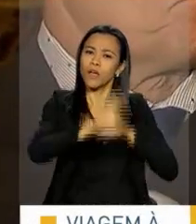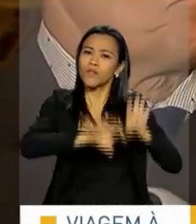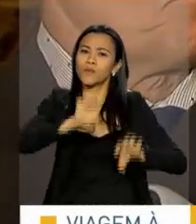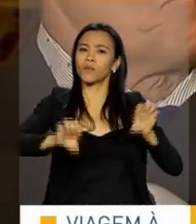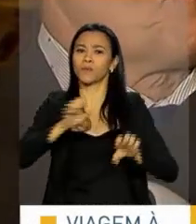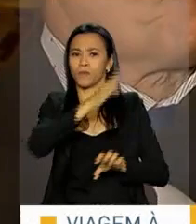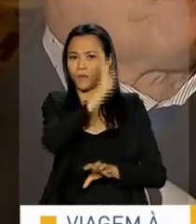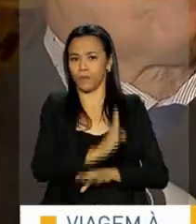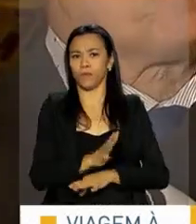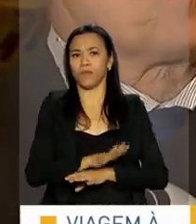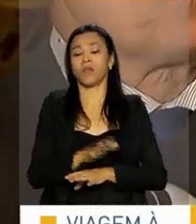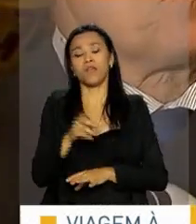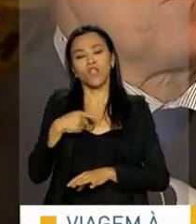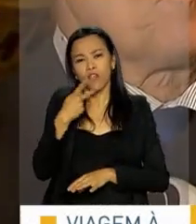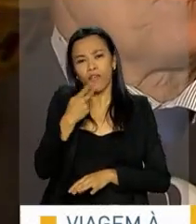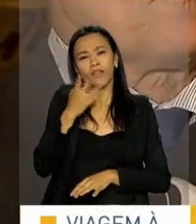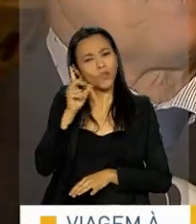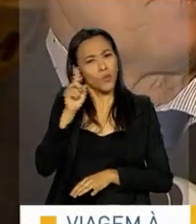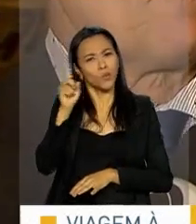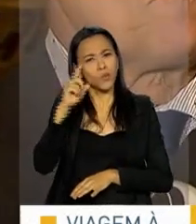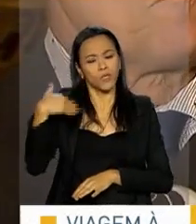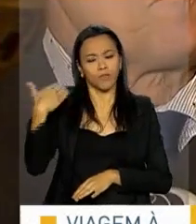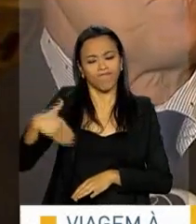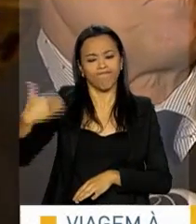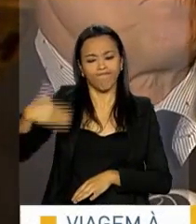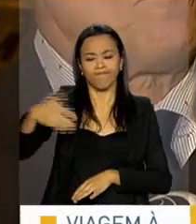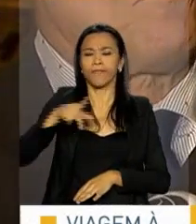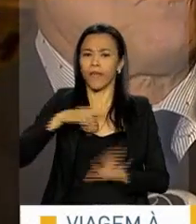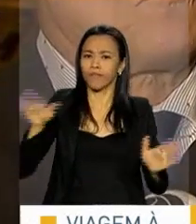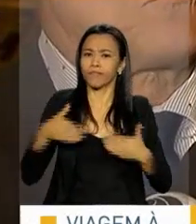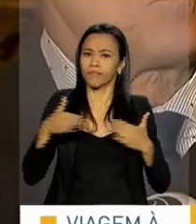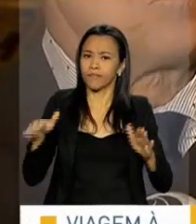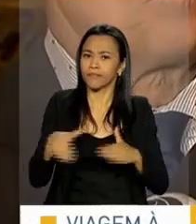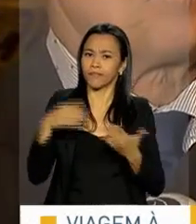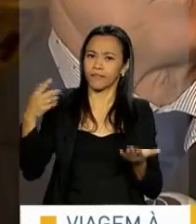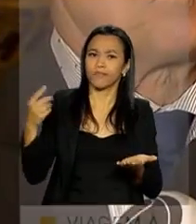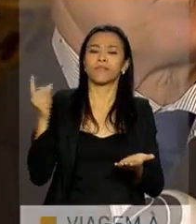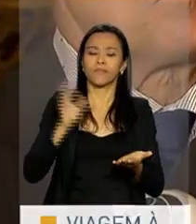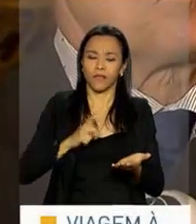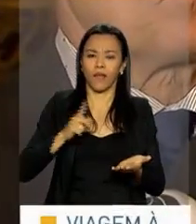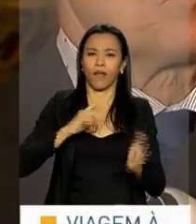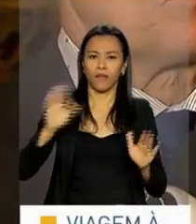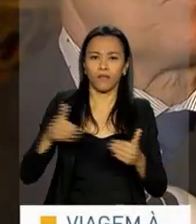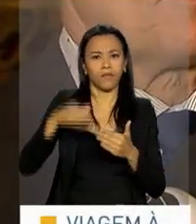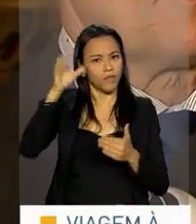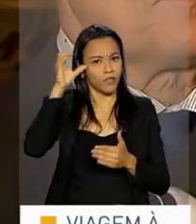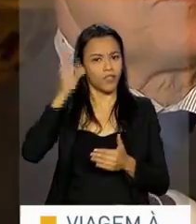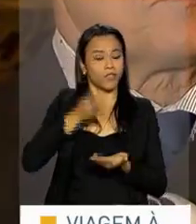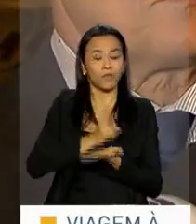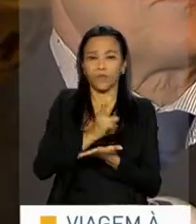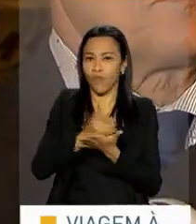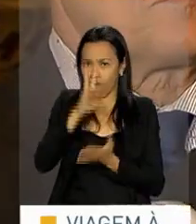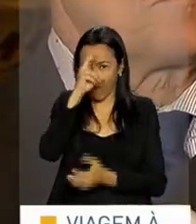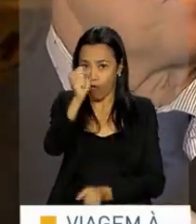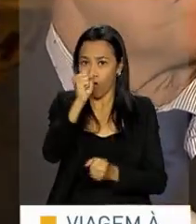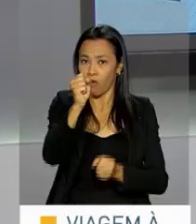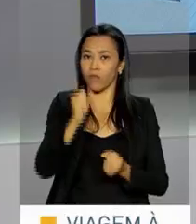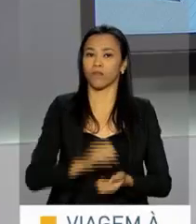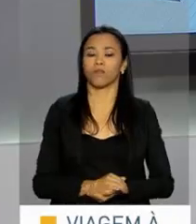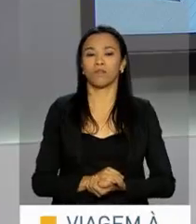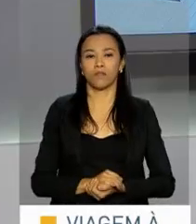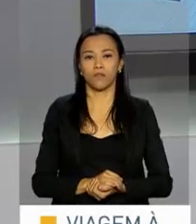como eu falei, todo dia, entre Brasil e China, há fechamento de negócios, de investimentos. Eles estão lá presentes muito, muito fortemente na nossa